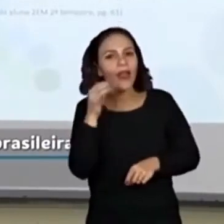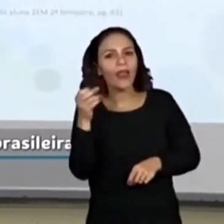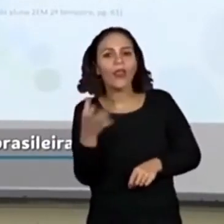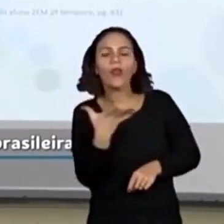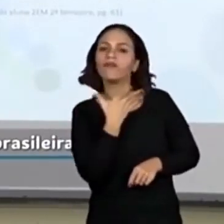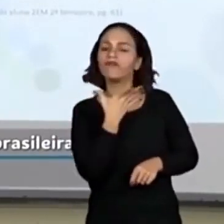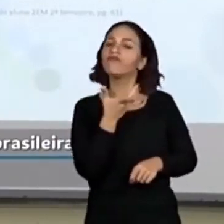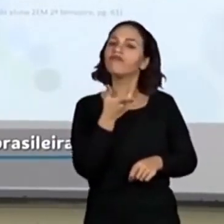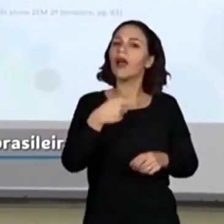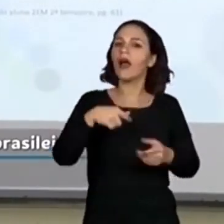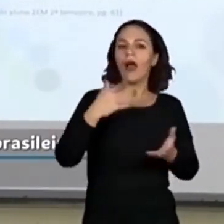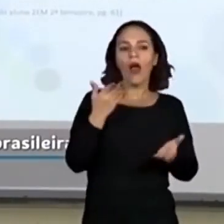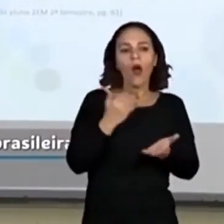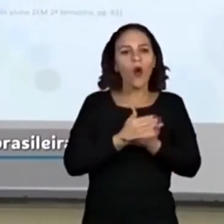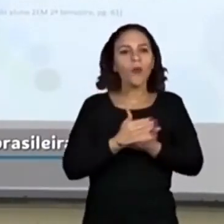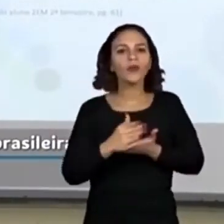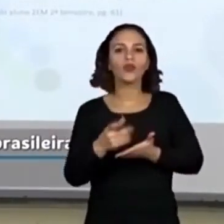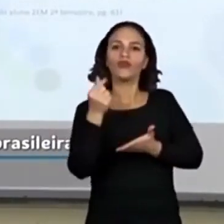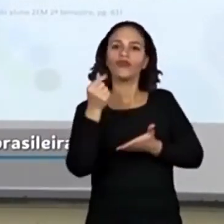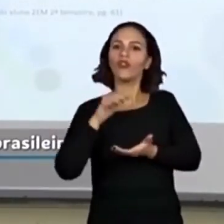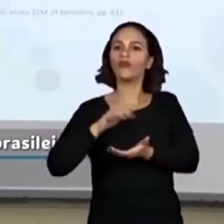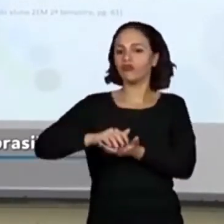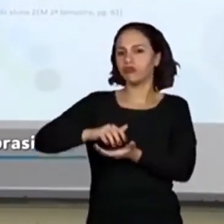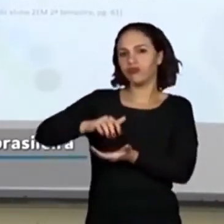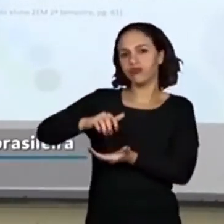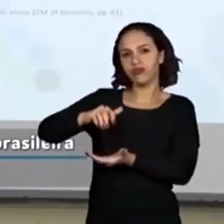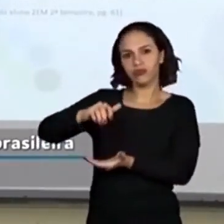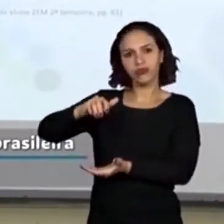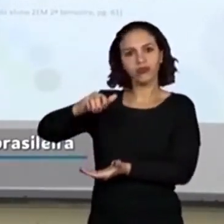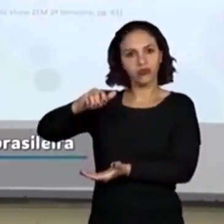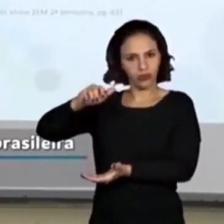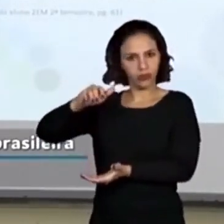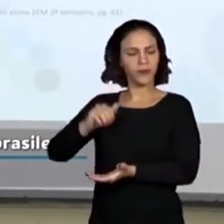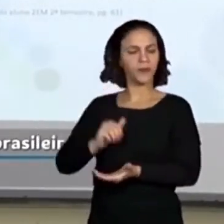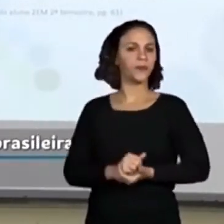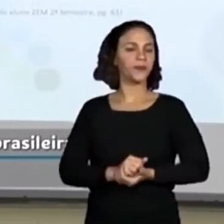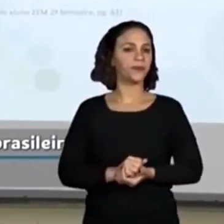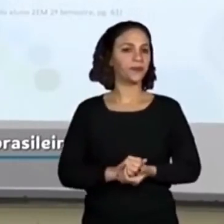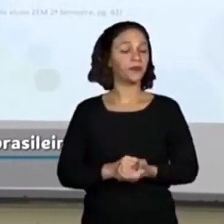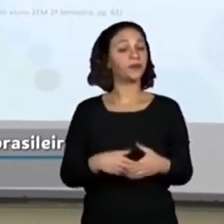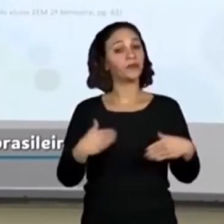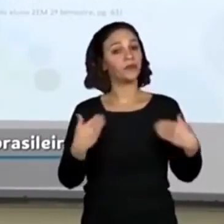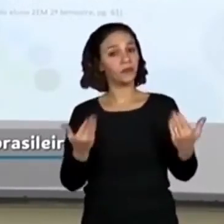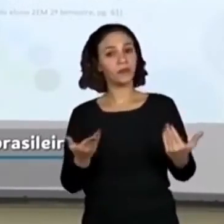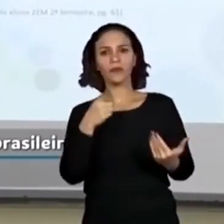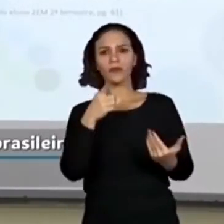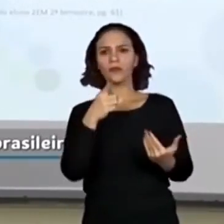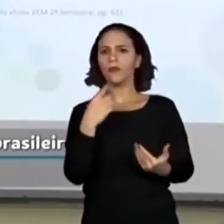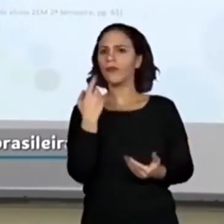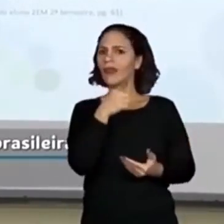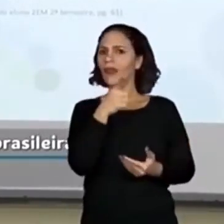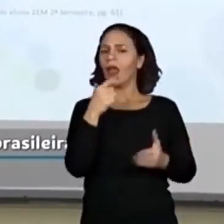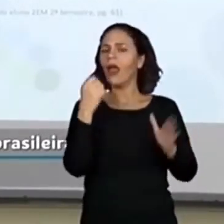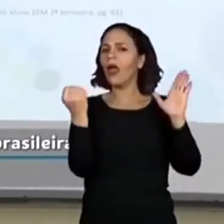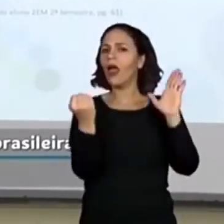foi acumulando cada vez mais capital, ok? Então, vejam, nós temos uma data aqui que é muito